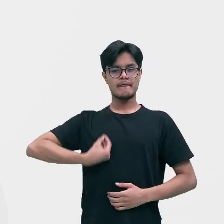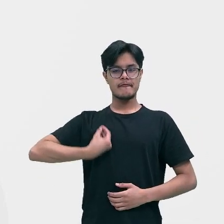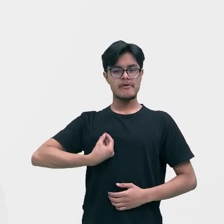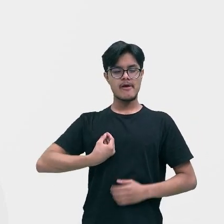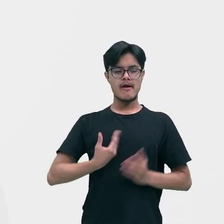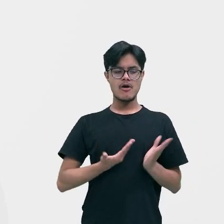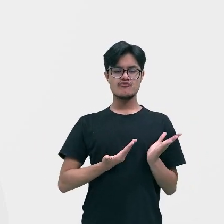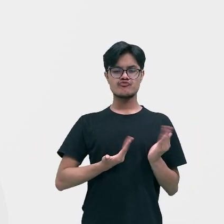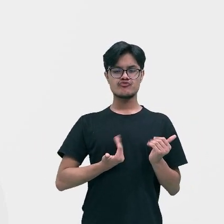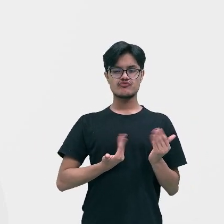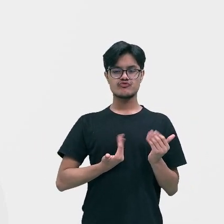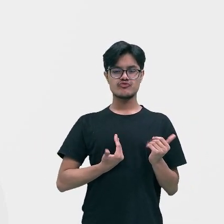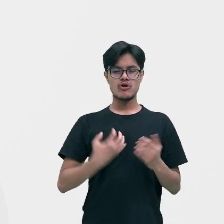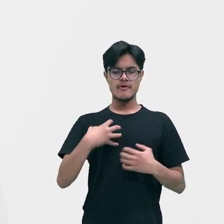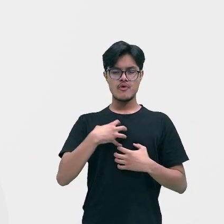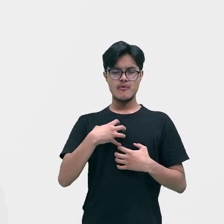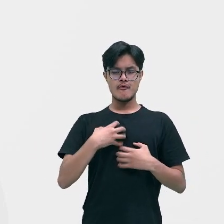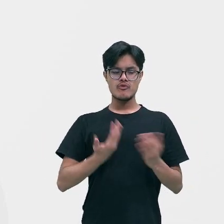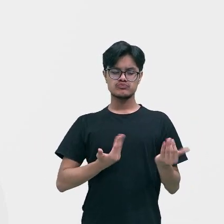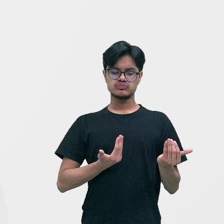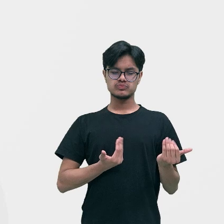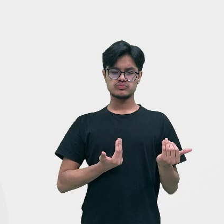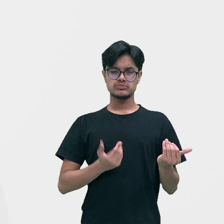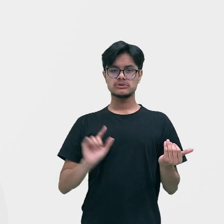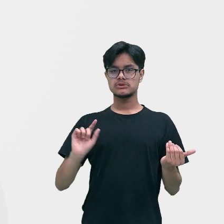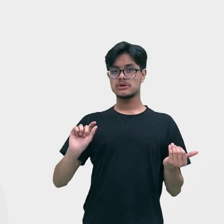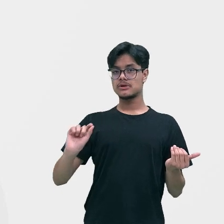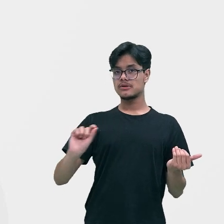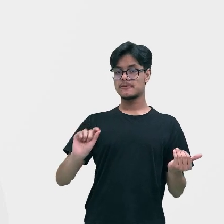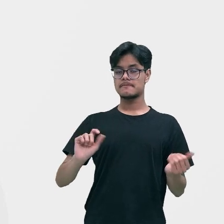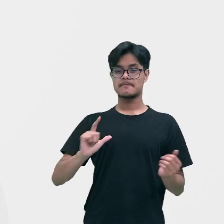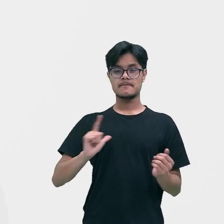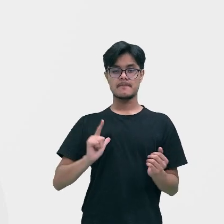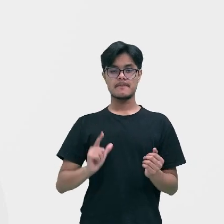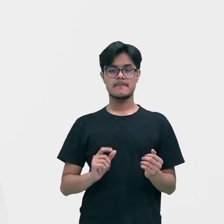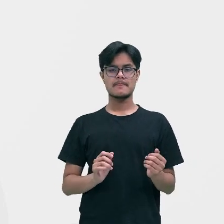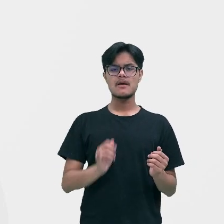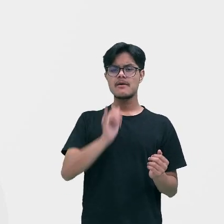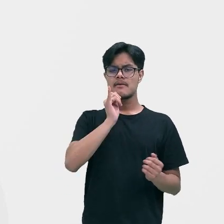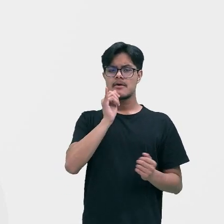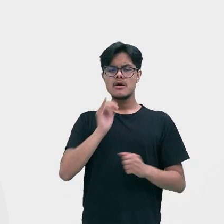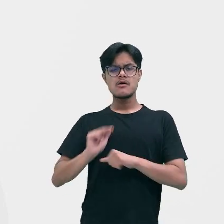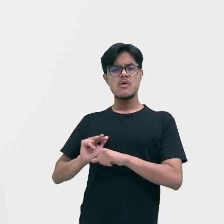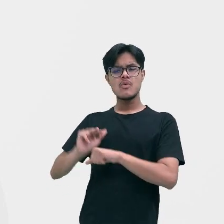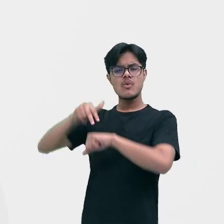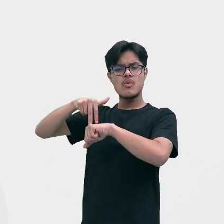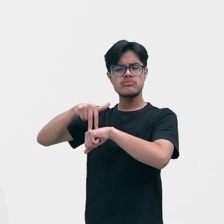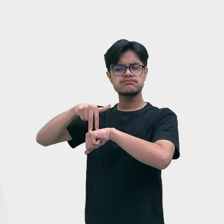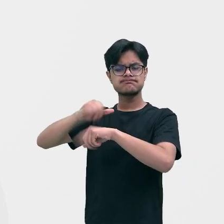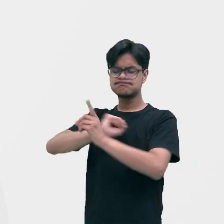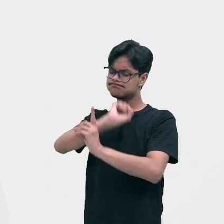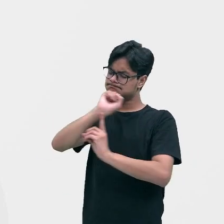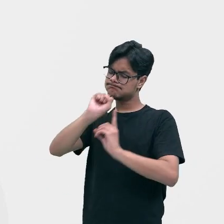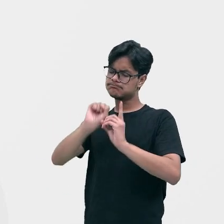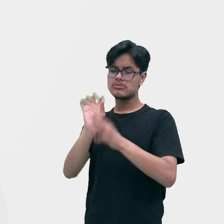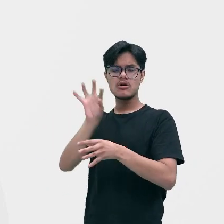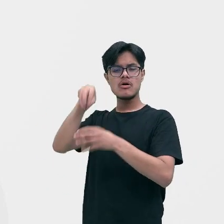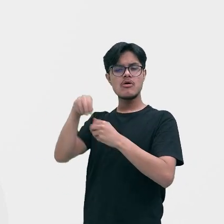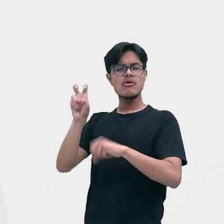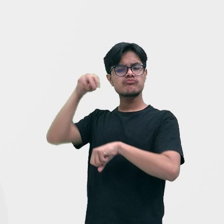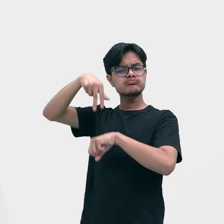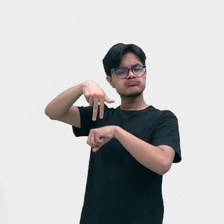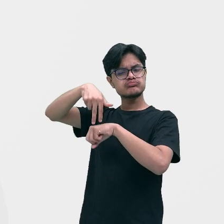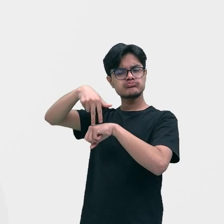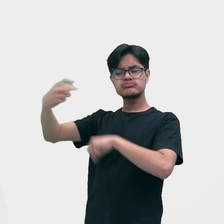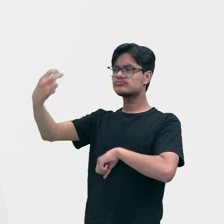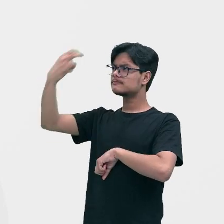o seu ser jovem está ligado sim à sua posição sociocultural, né, a posição sociocultural que